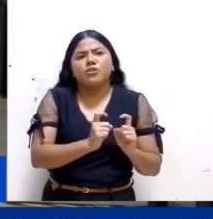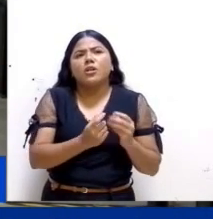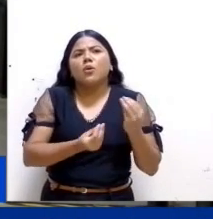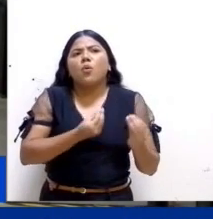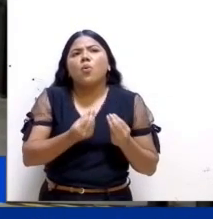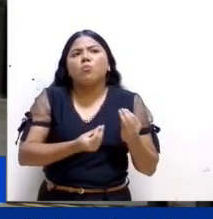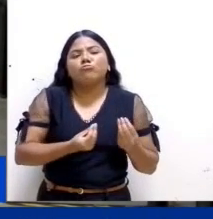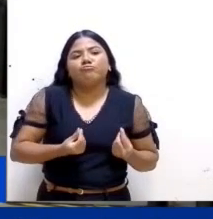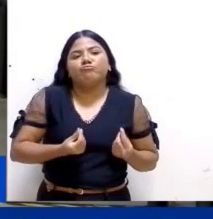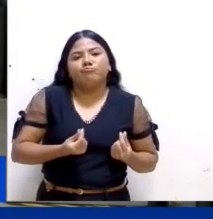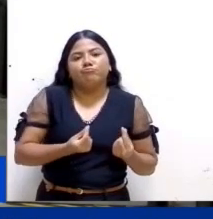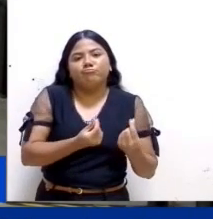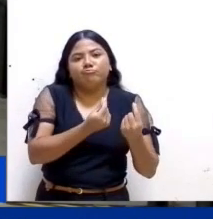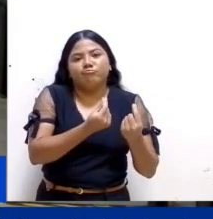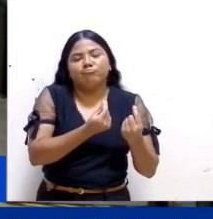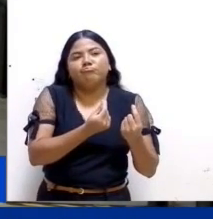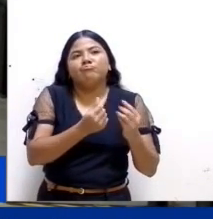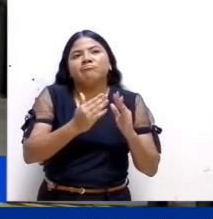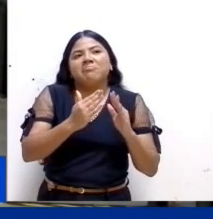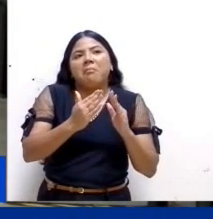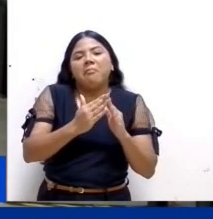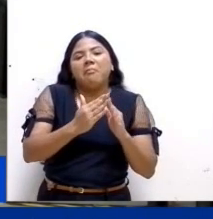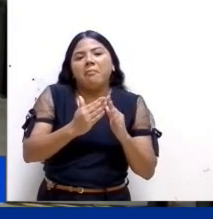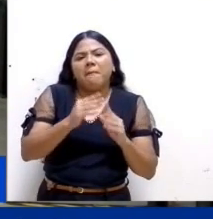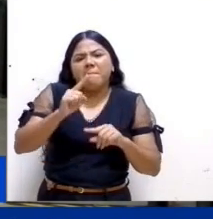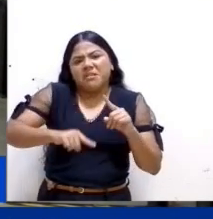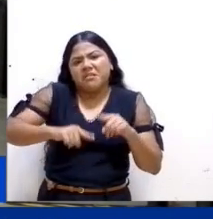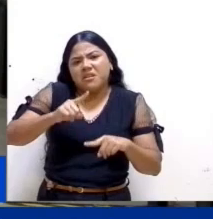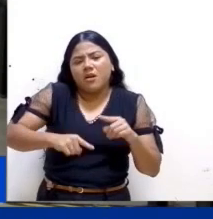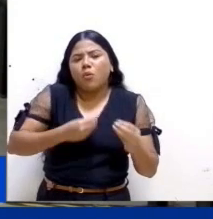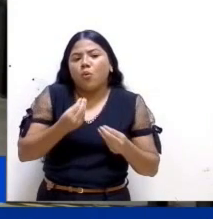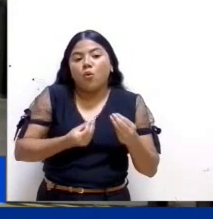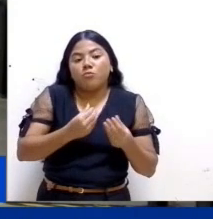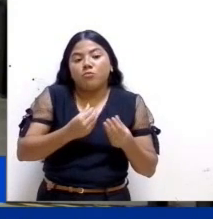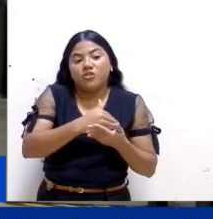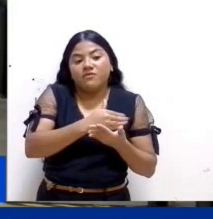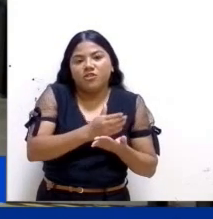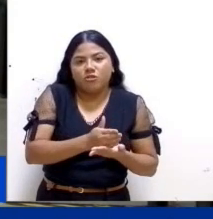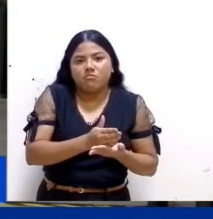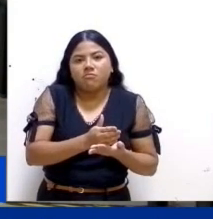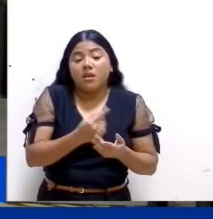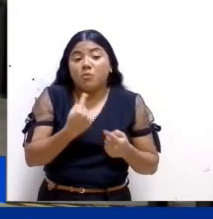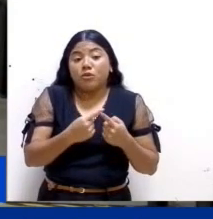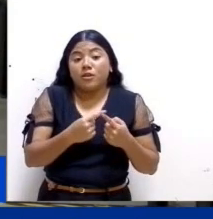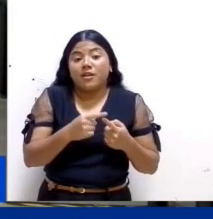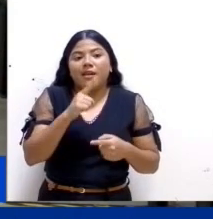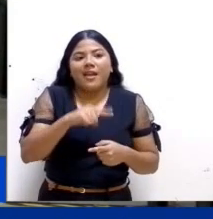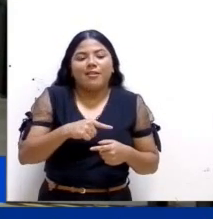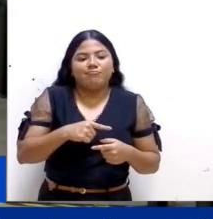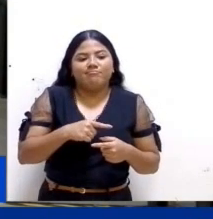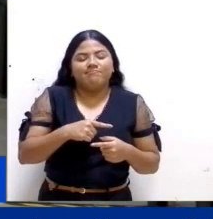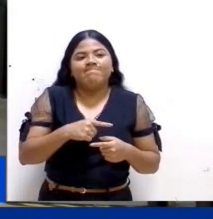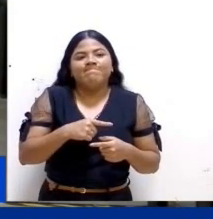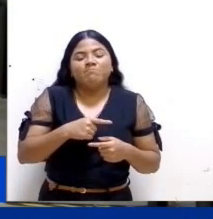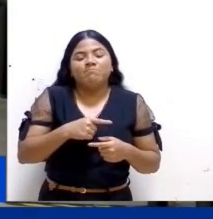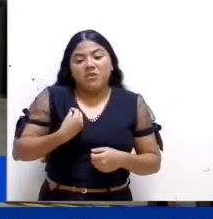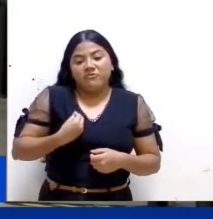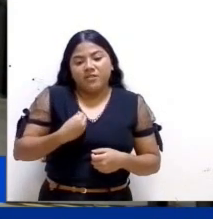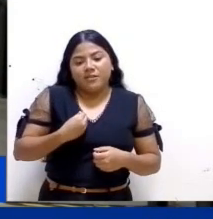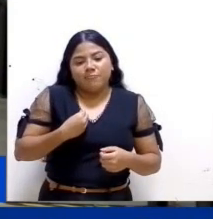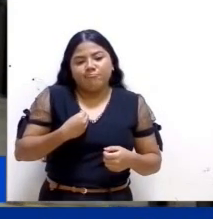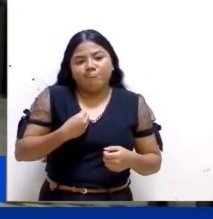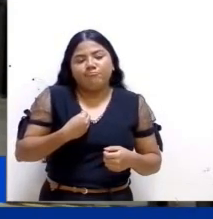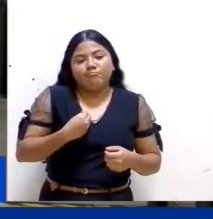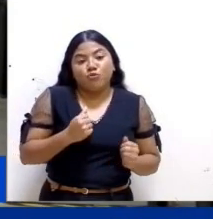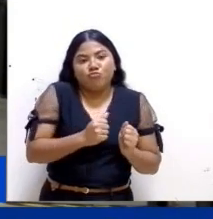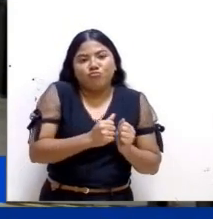questão financeira patrimonial. Eu vou ter uma vida, eu vou dividir uma vida com aquela pessoa. Então, eu preciso dizer